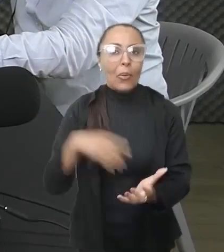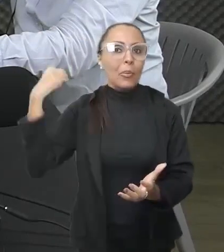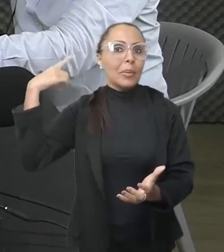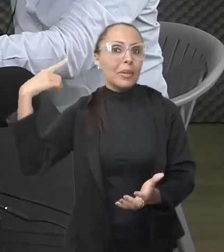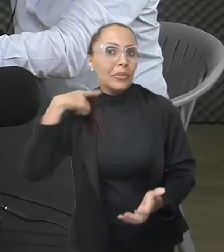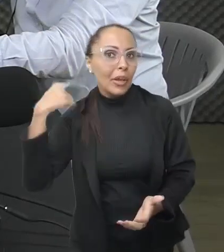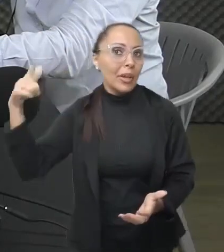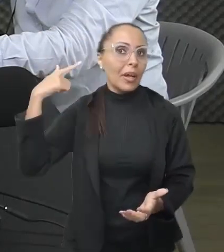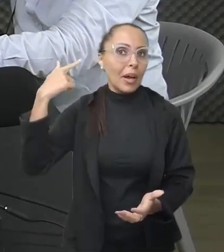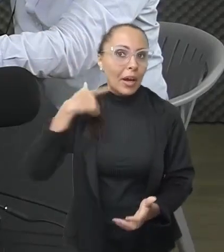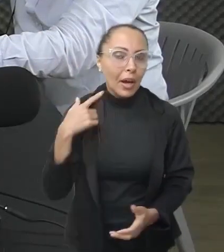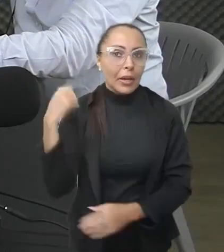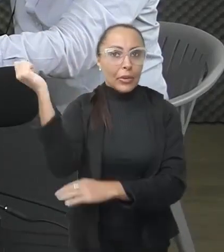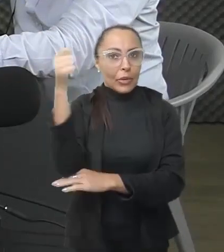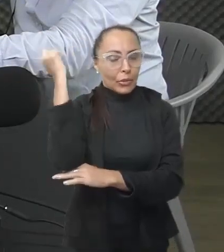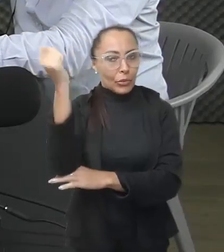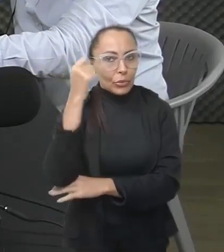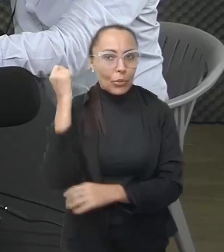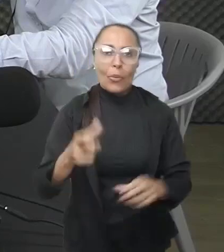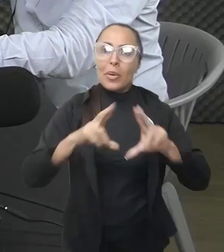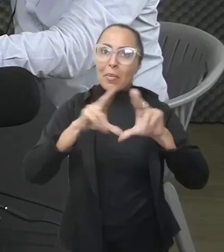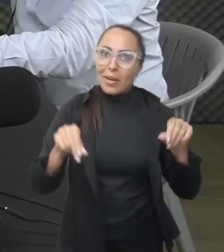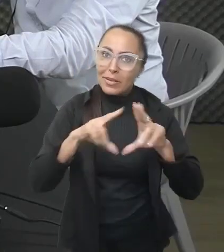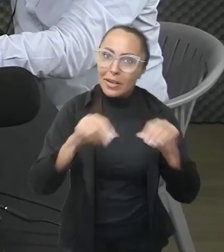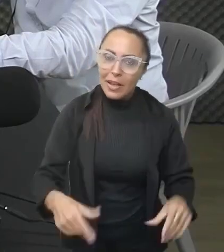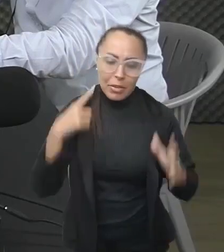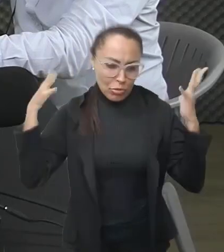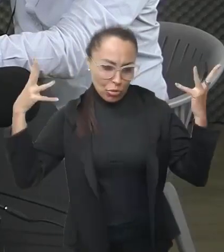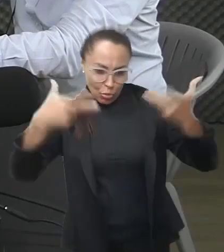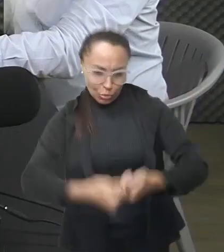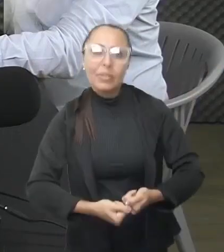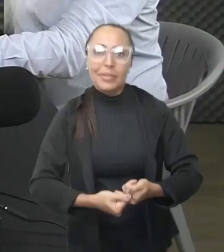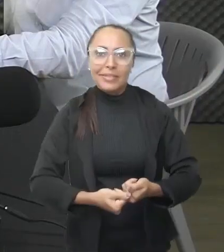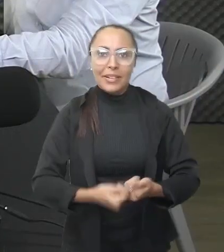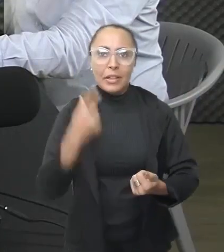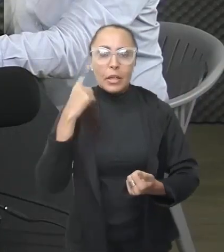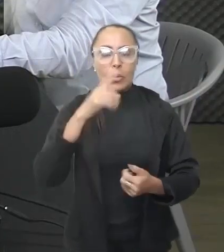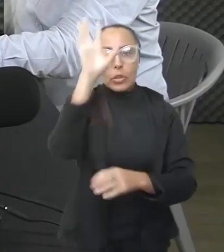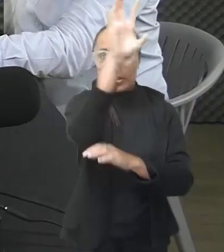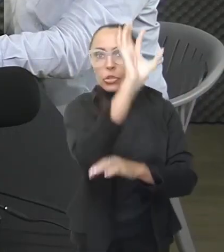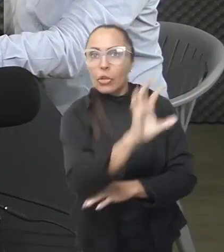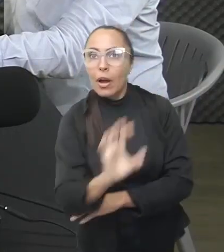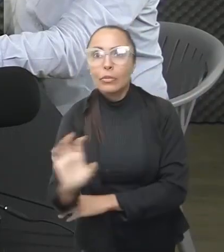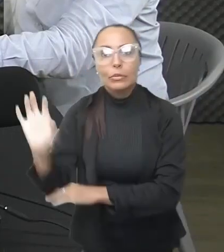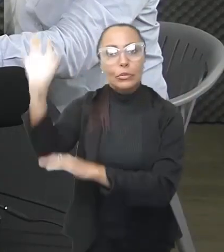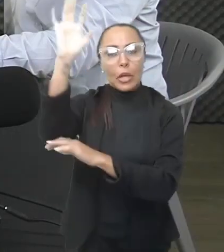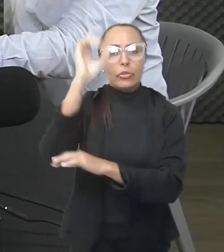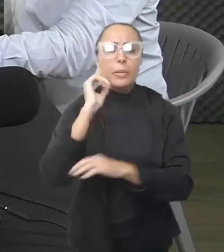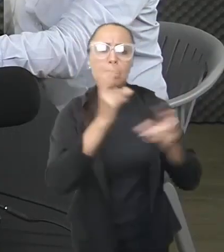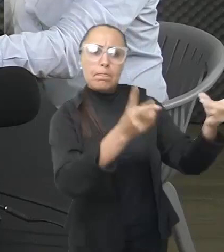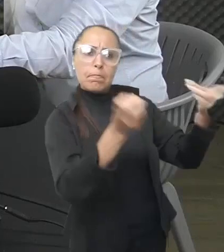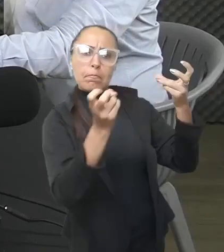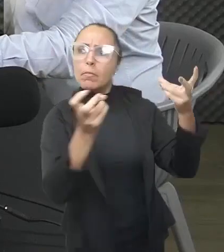Grande do Sul, em Brasília, né, em todas essas capitais desses estados do Distrito Federal, a gente percebeu